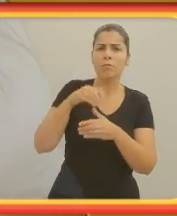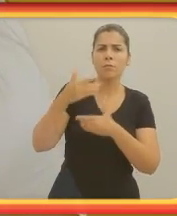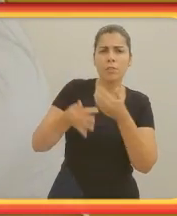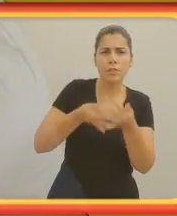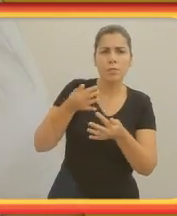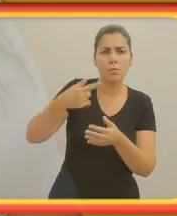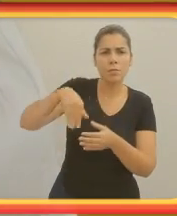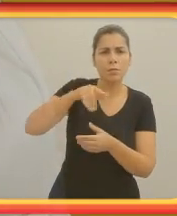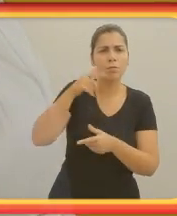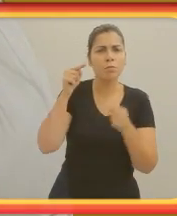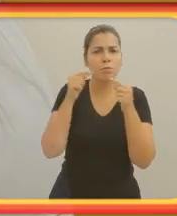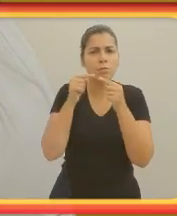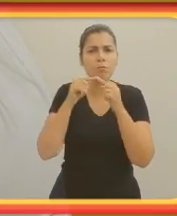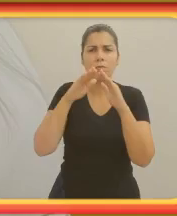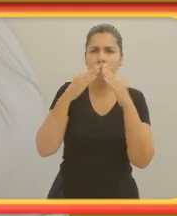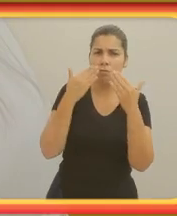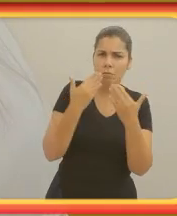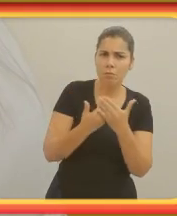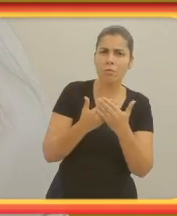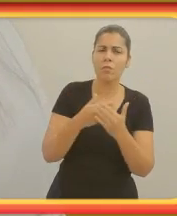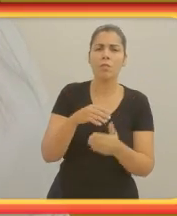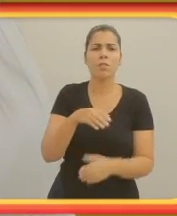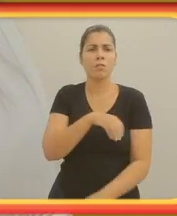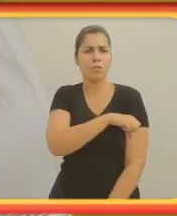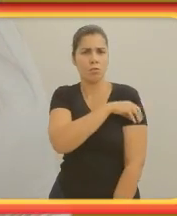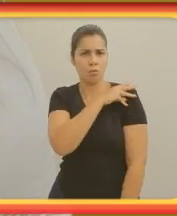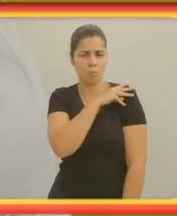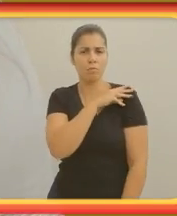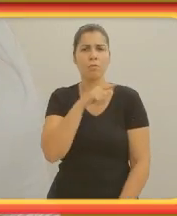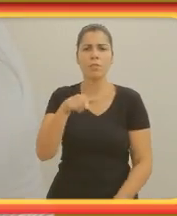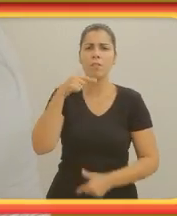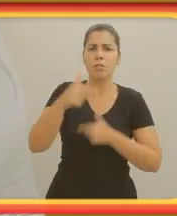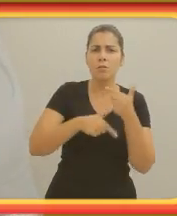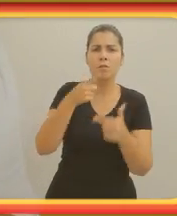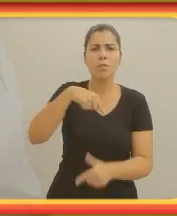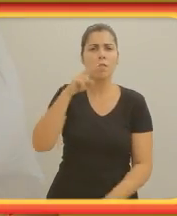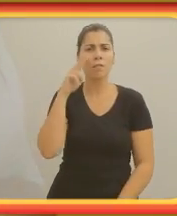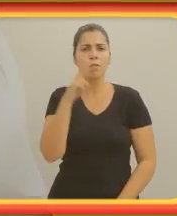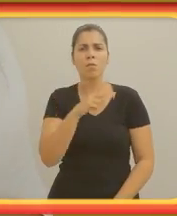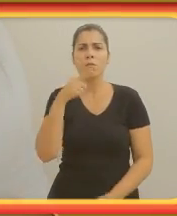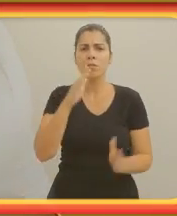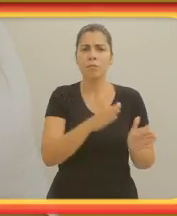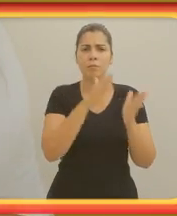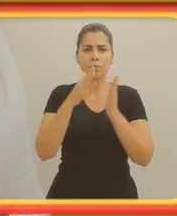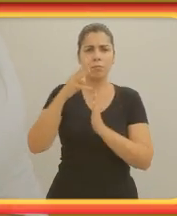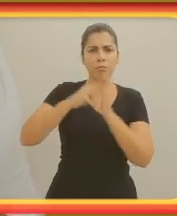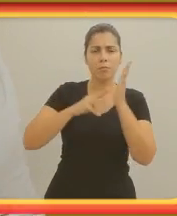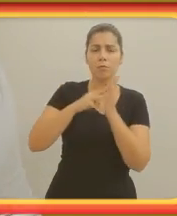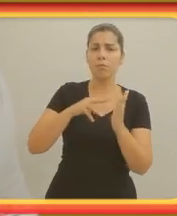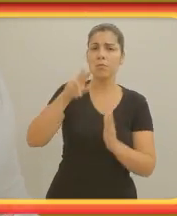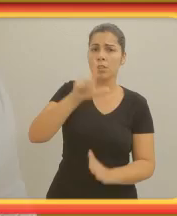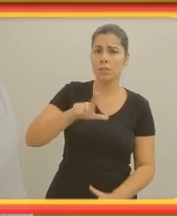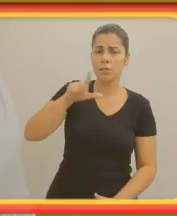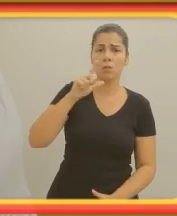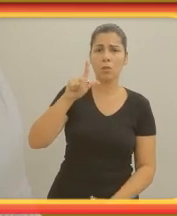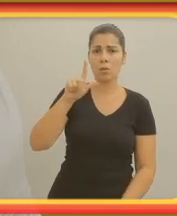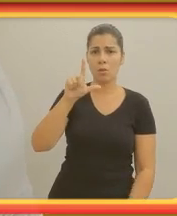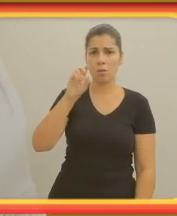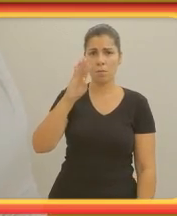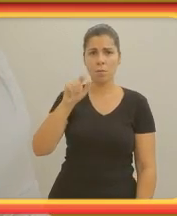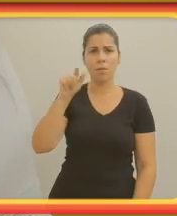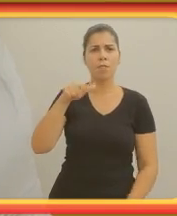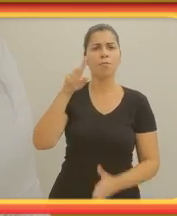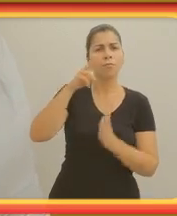com outra escola de ensino regular. Nesta atividade, vocês vão ver outra etapa do método de leitura global, que é a leitura